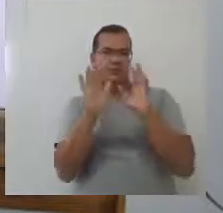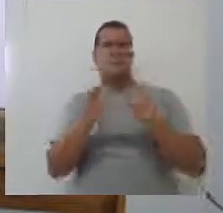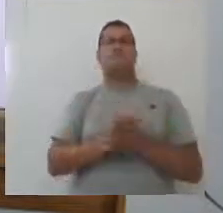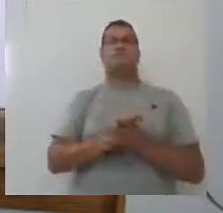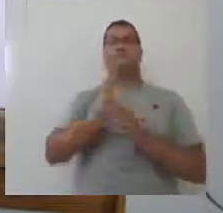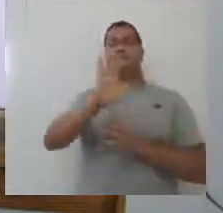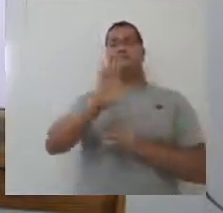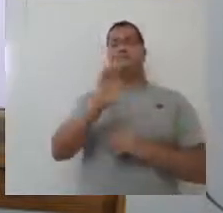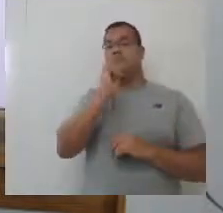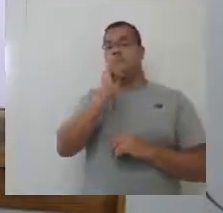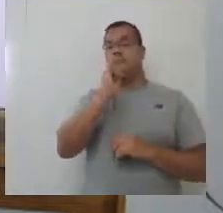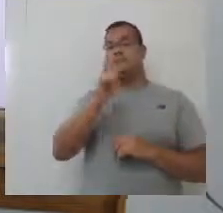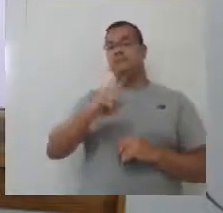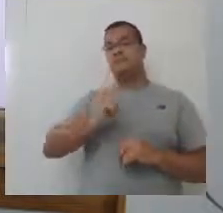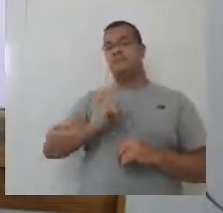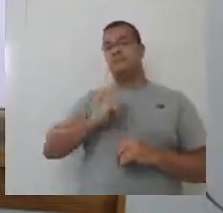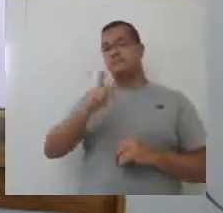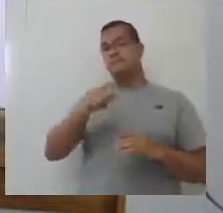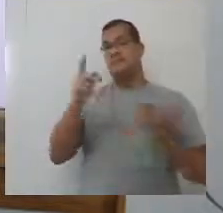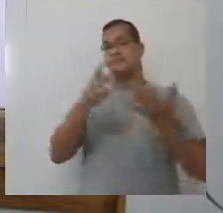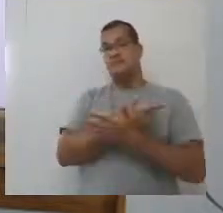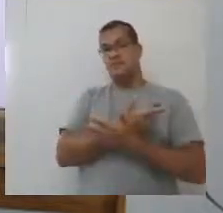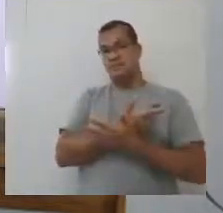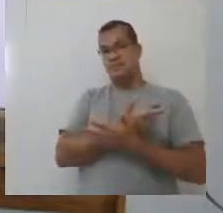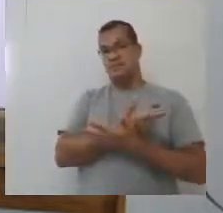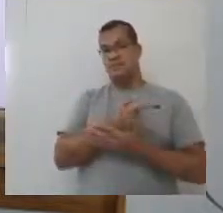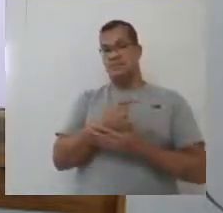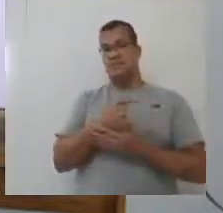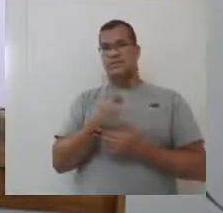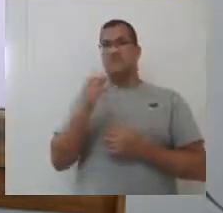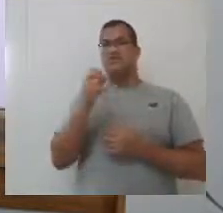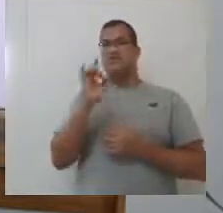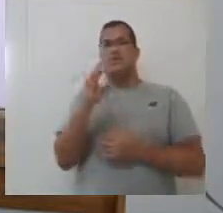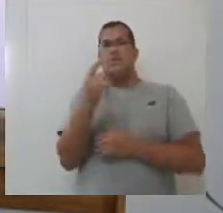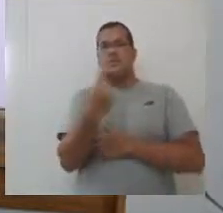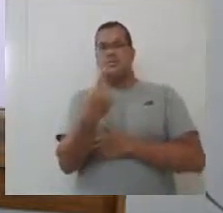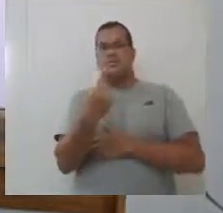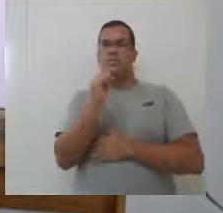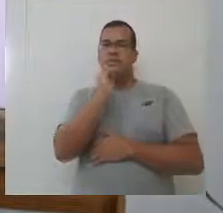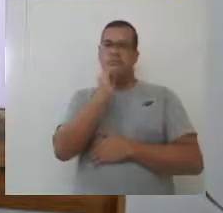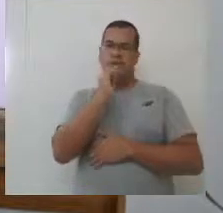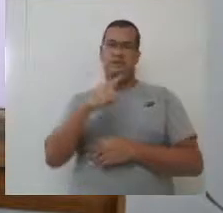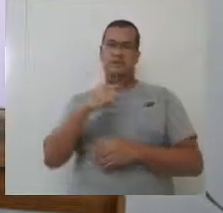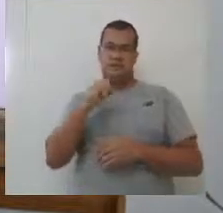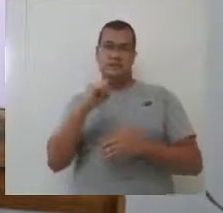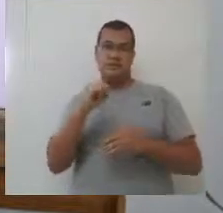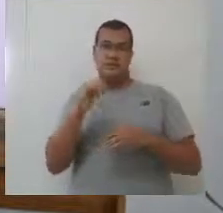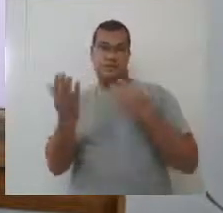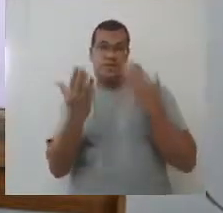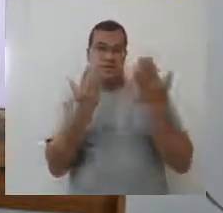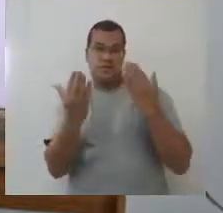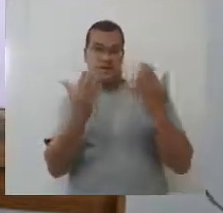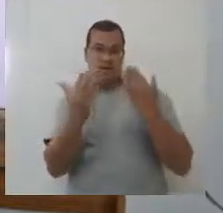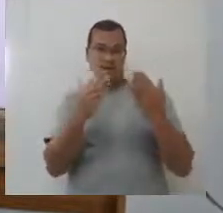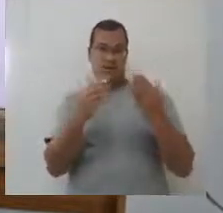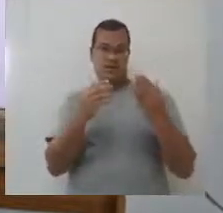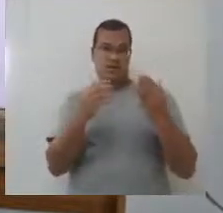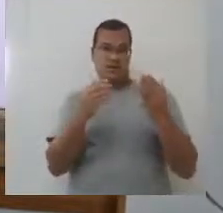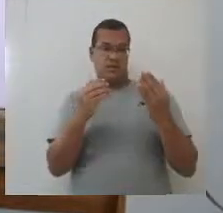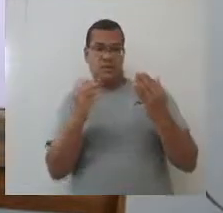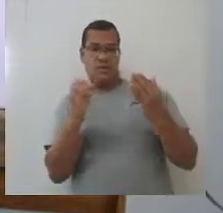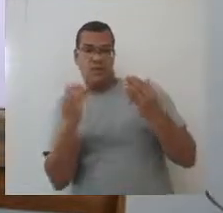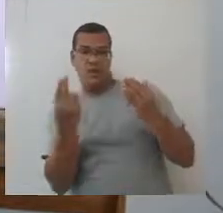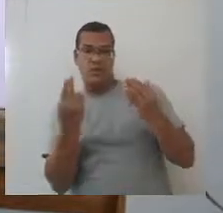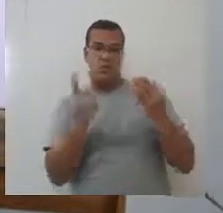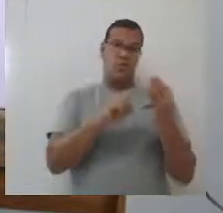a probabilidade de um evento, de acontecer um evento exclusivo. Agora que quando tu compara com o outro, eles se excluem